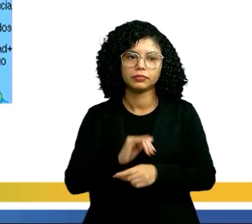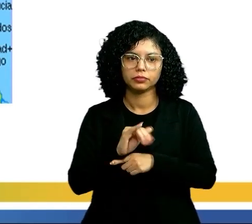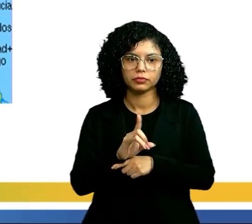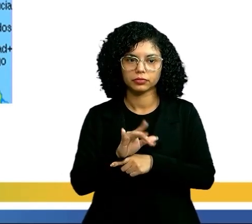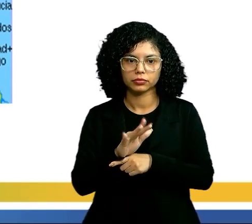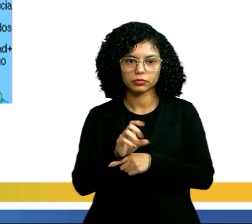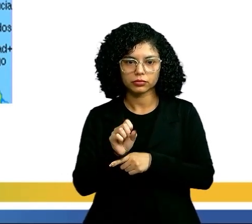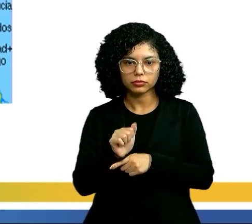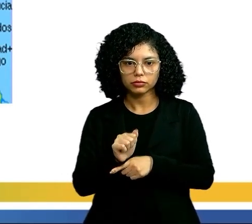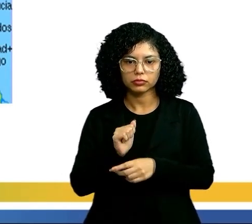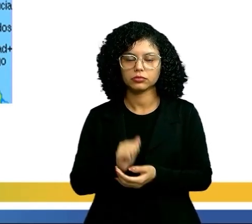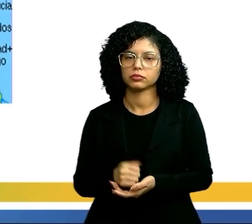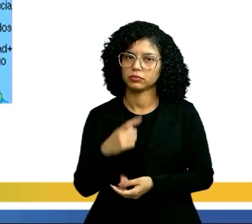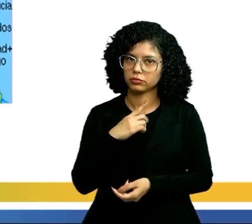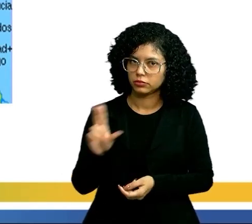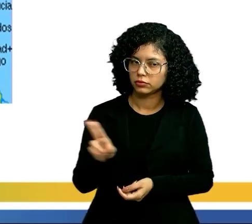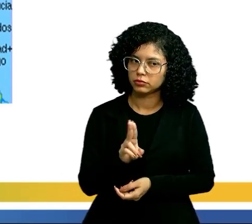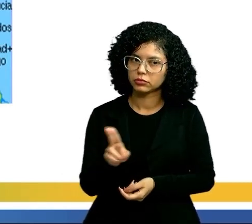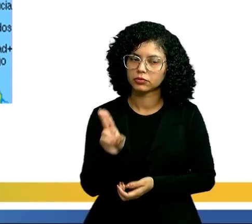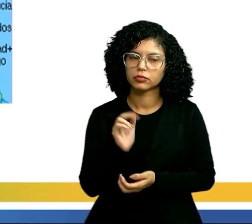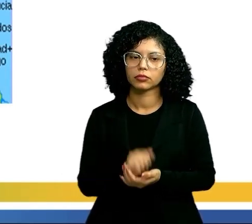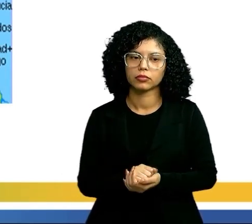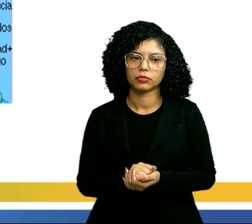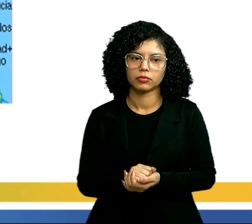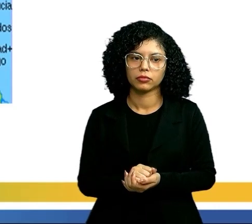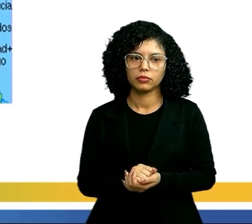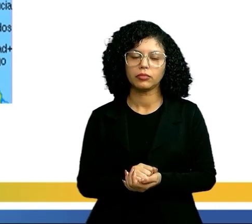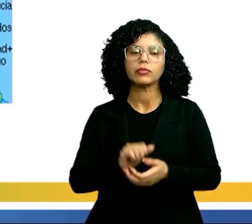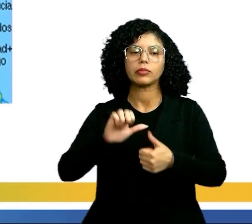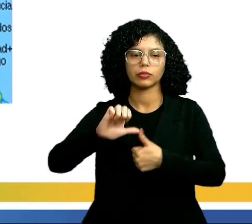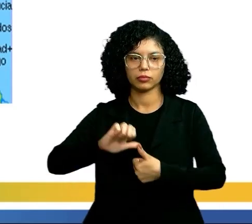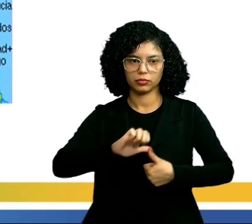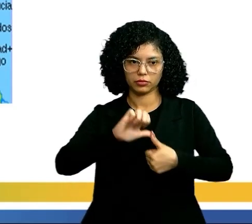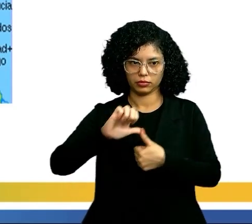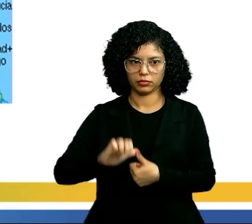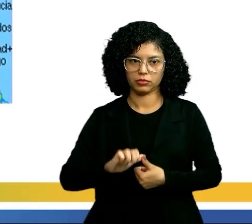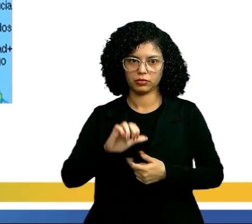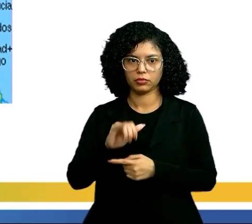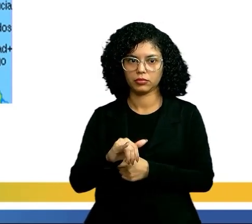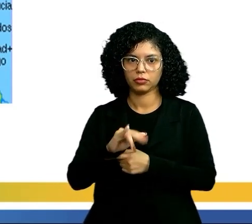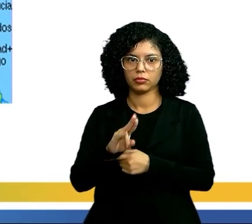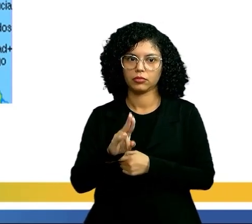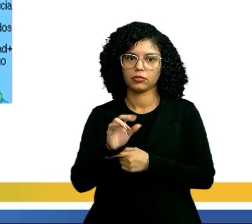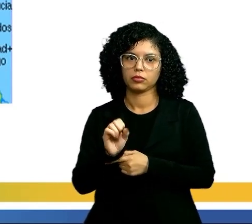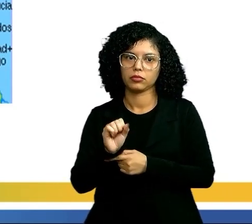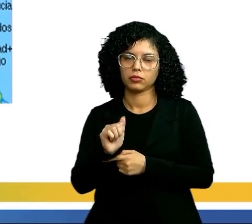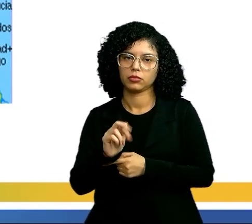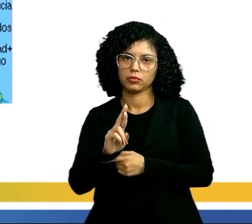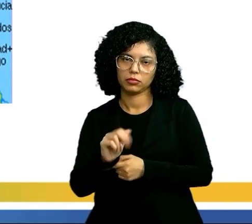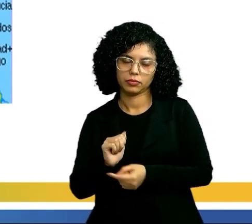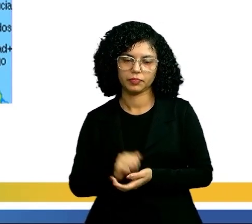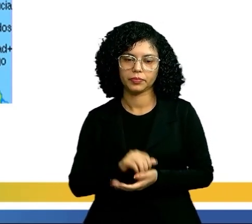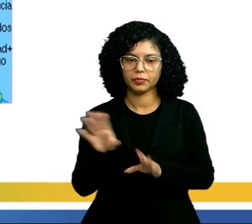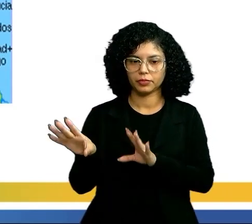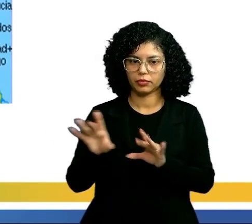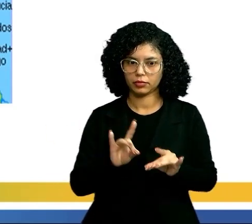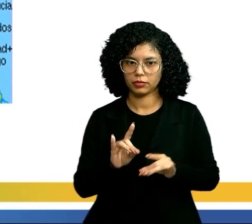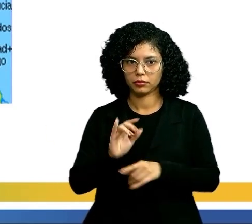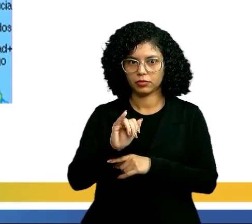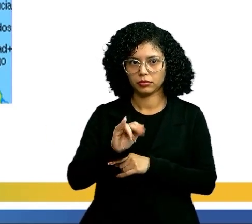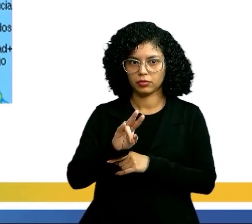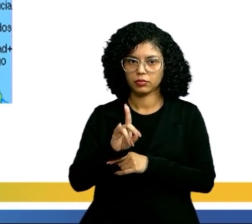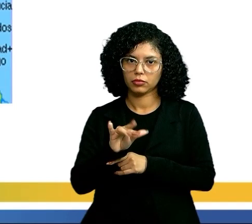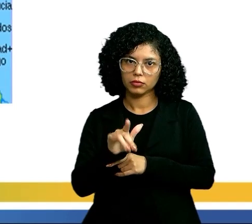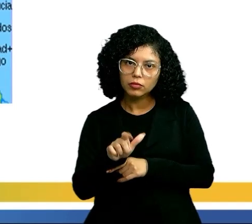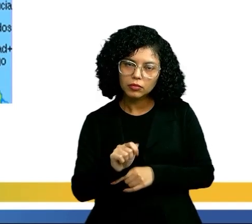né? Que é a chamada América Central Insular. A palavra insular vem o quê? Vem de ilhas,